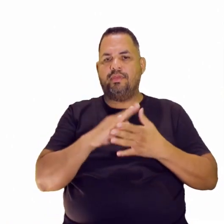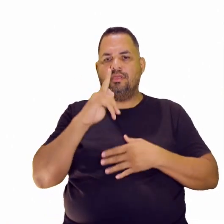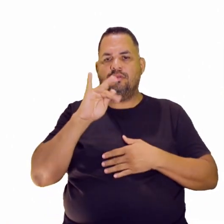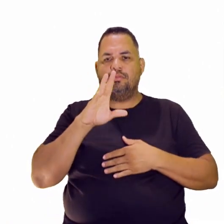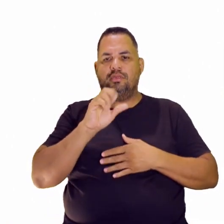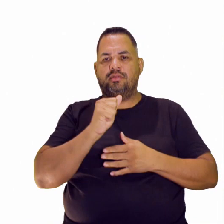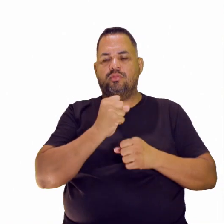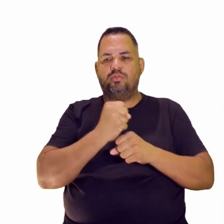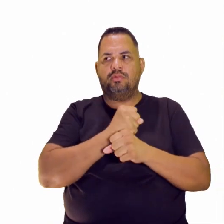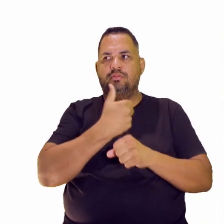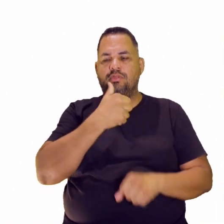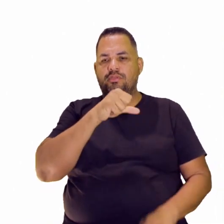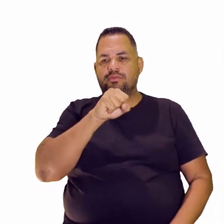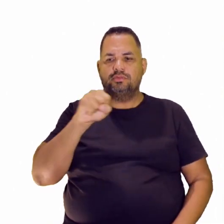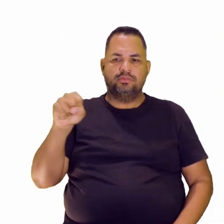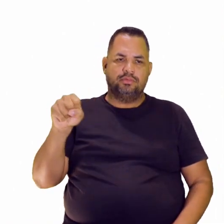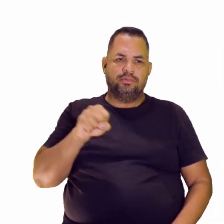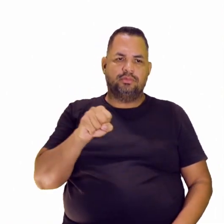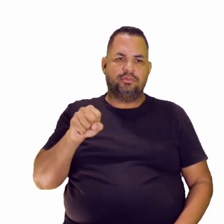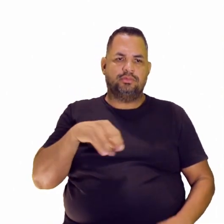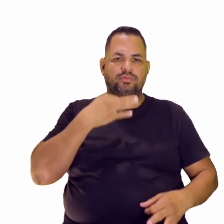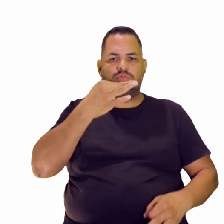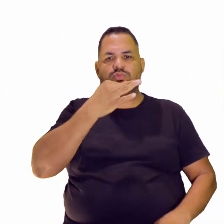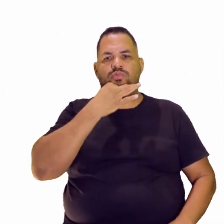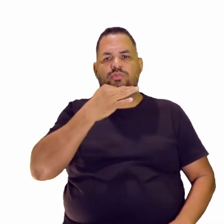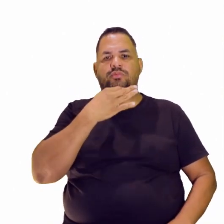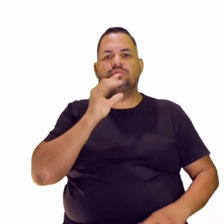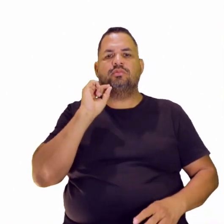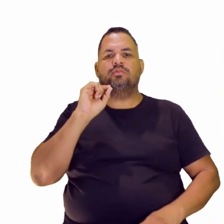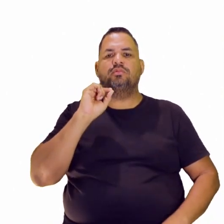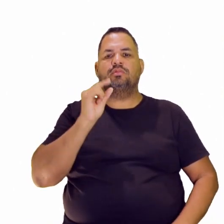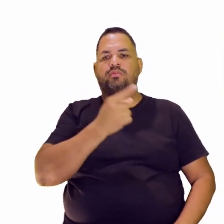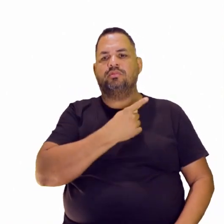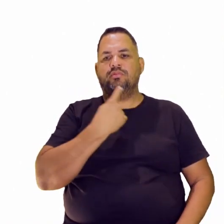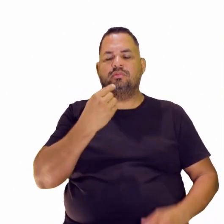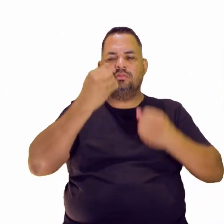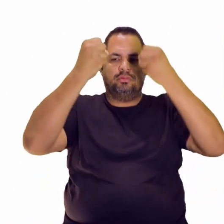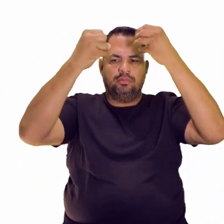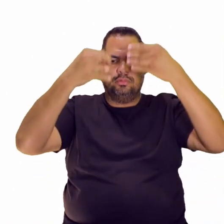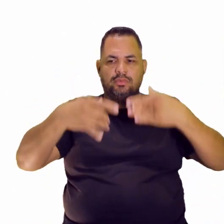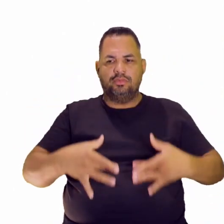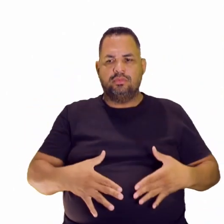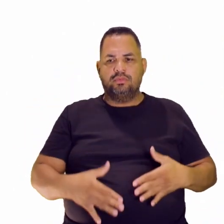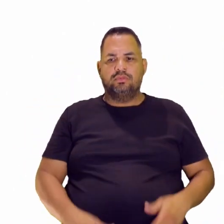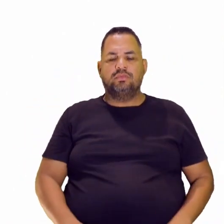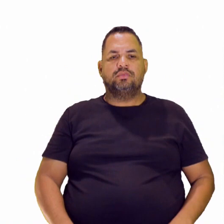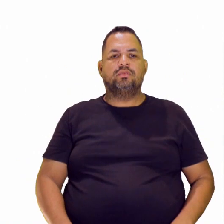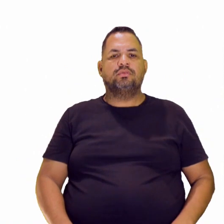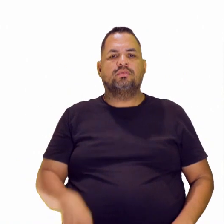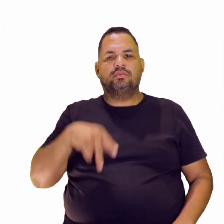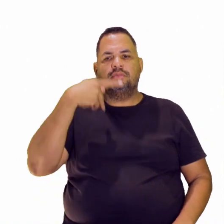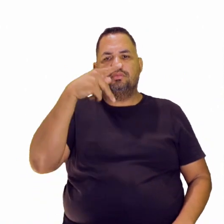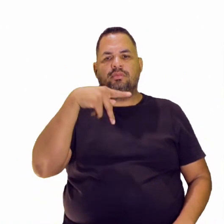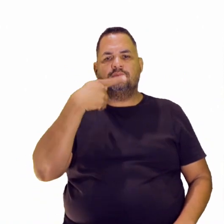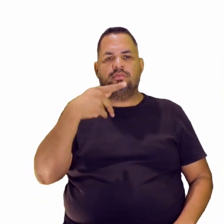lembre lá do que a gente discutiu, argumentou, o que a gente explicou, né? E